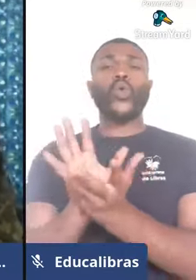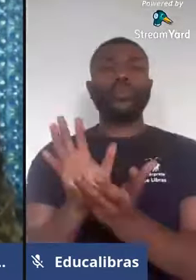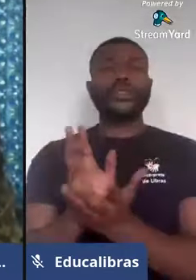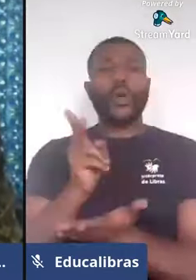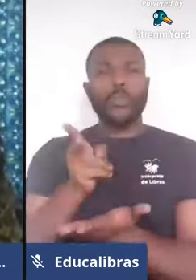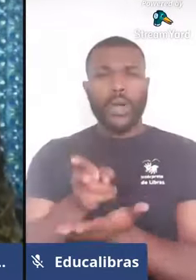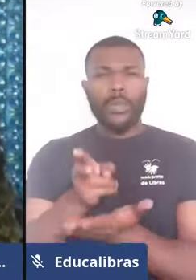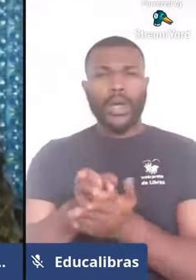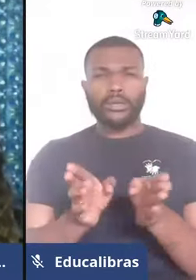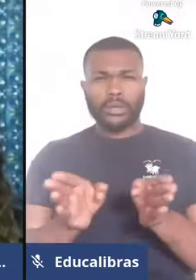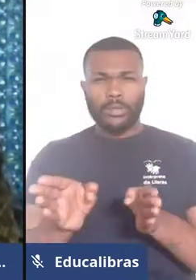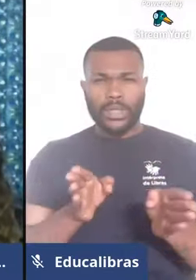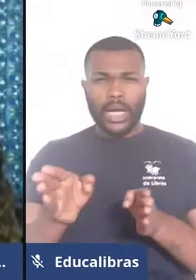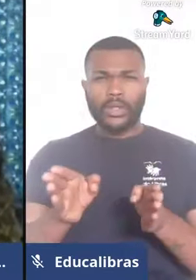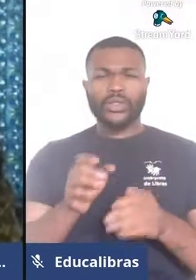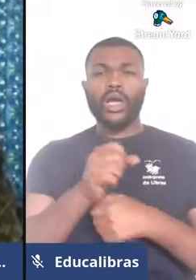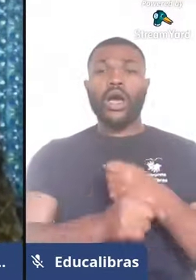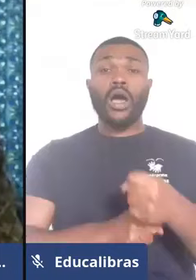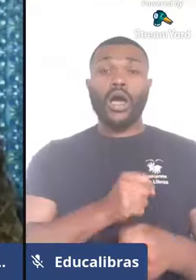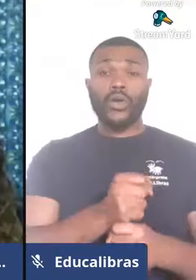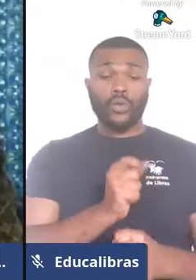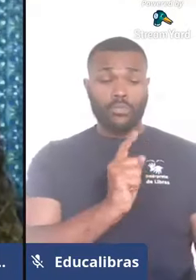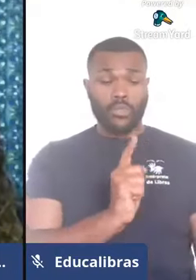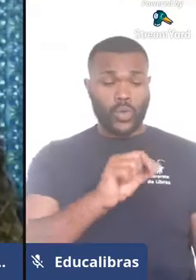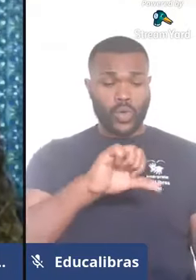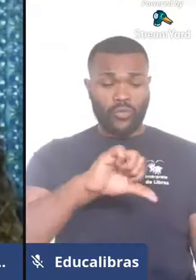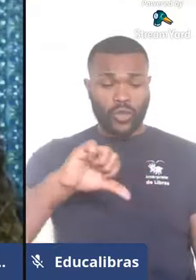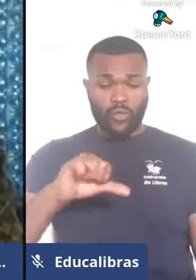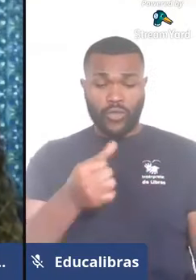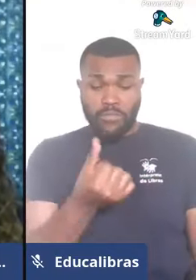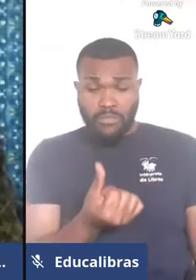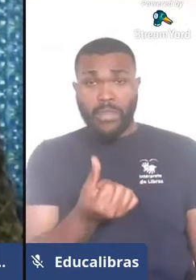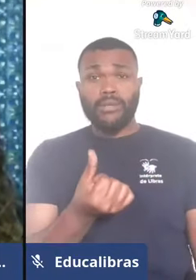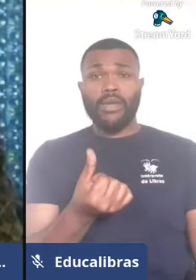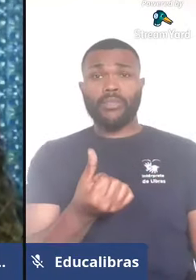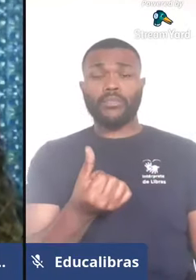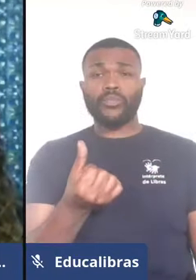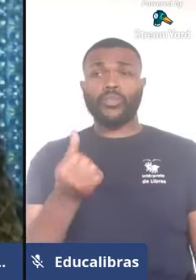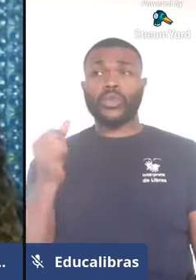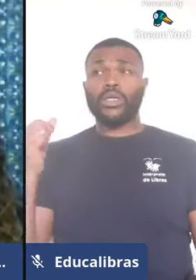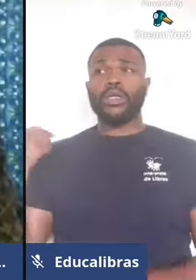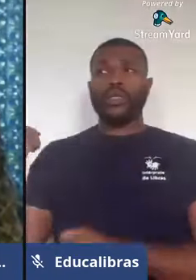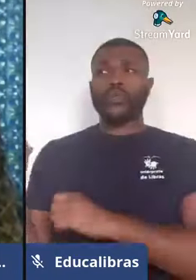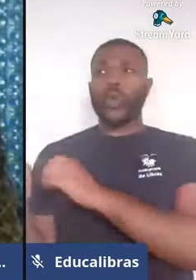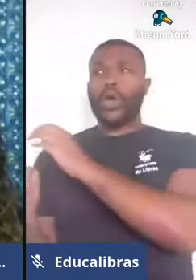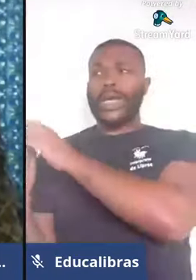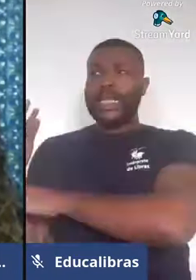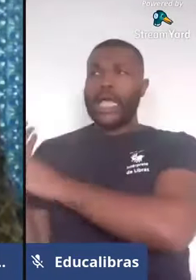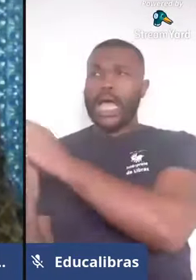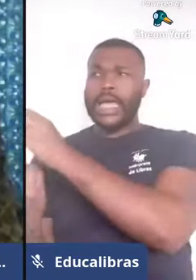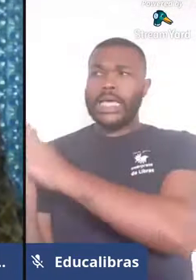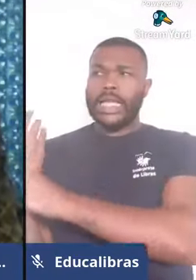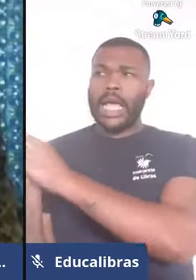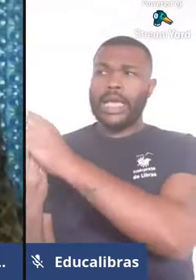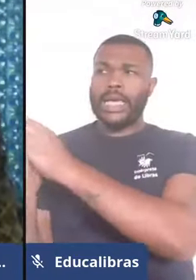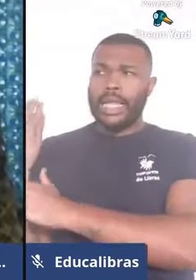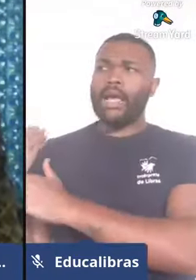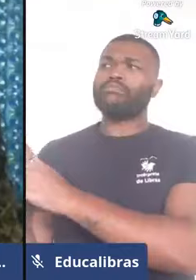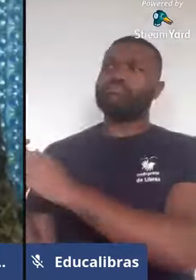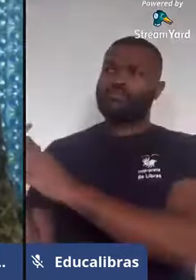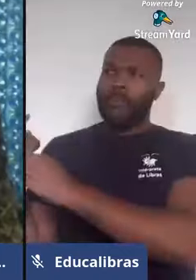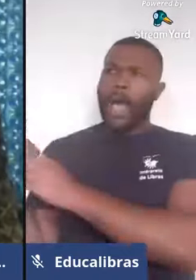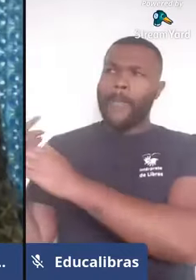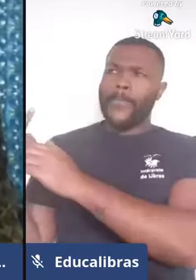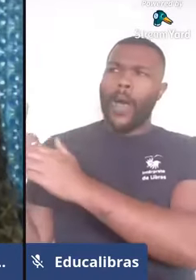96, né, que tudo, quer dizer, essas coisas todas foram e desembocaram, né, em outras ações,